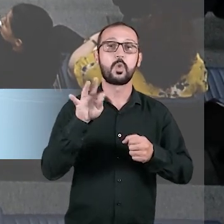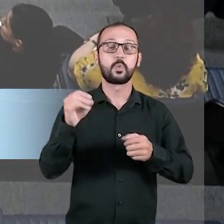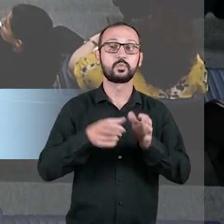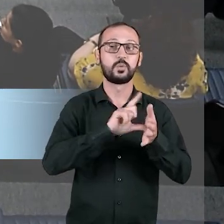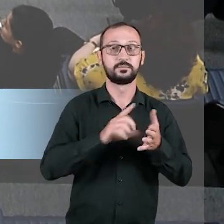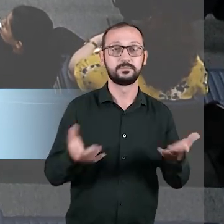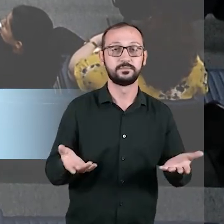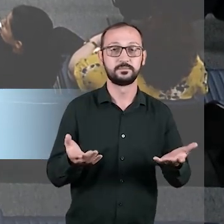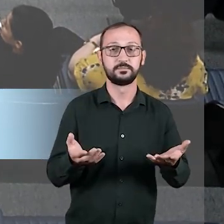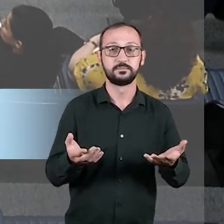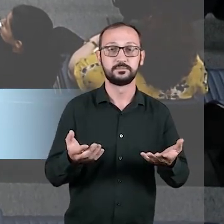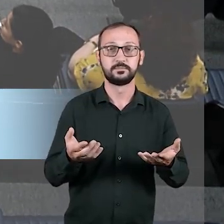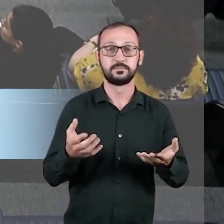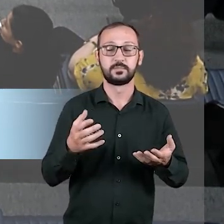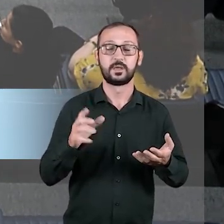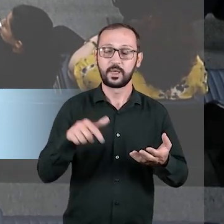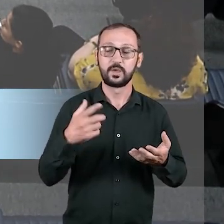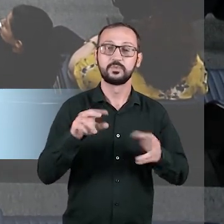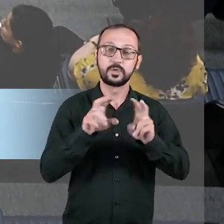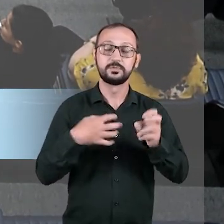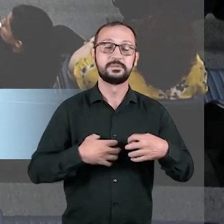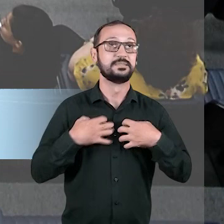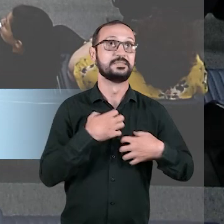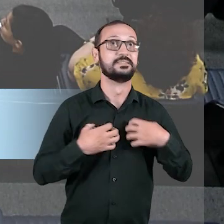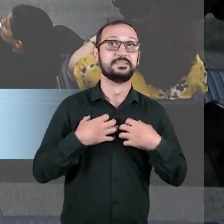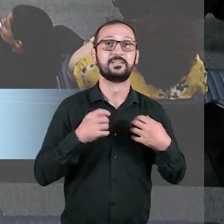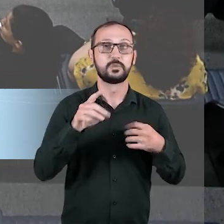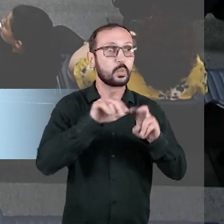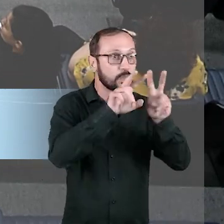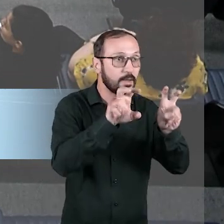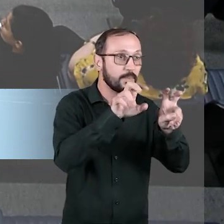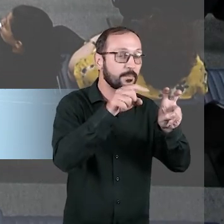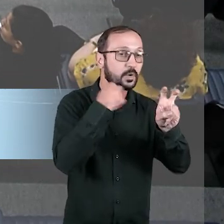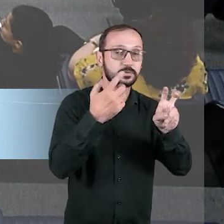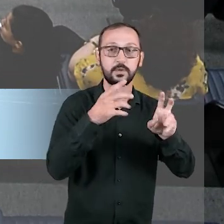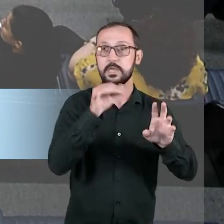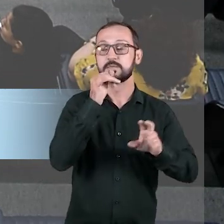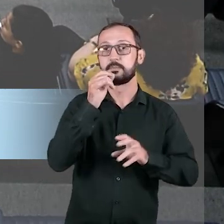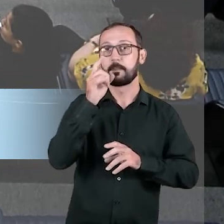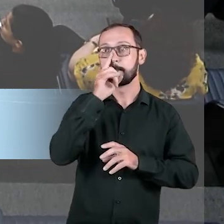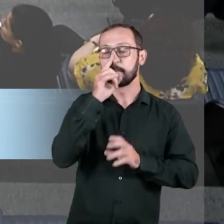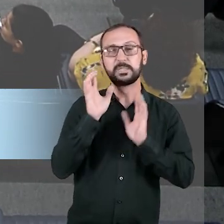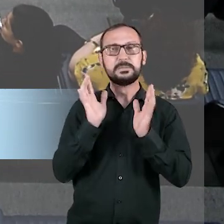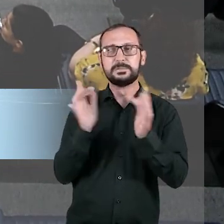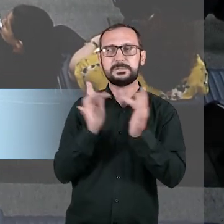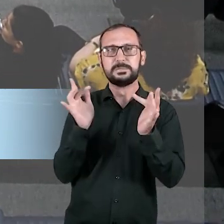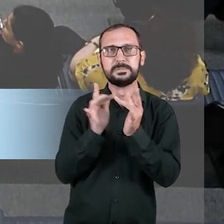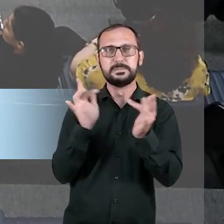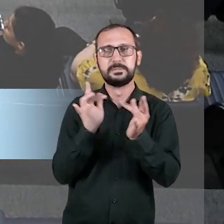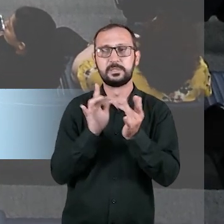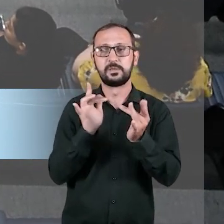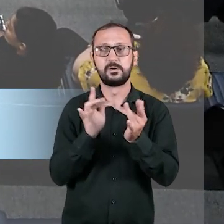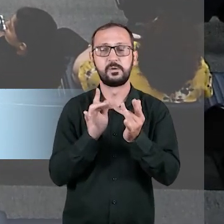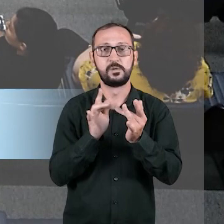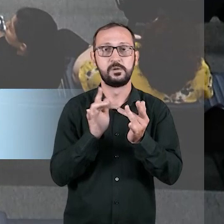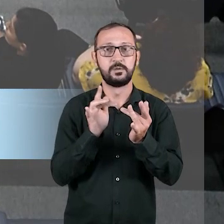luto antecipado, né? É uma coisa que me angustia, né? Só de pensar na possibilidade de perder, por exemplo, a minha mãe, com quem eu tenho muito contato,